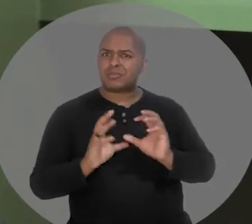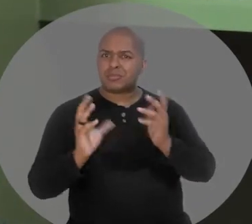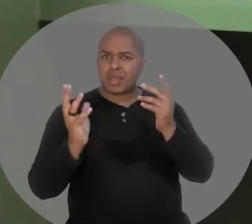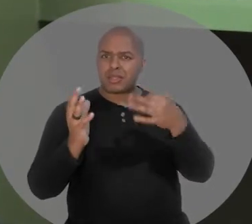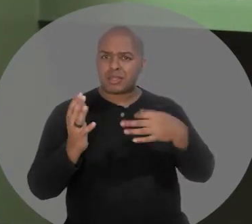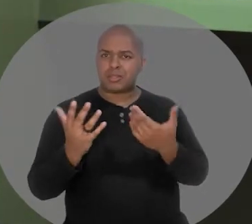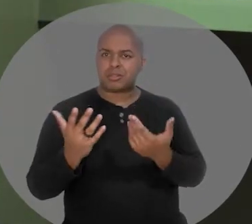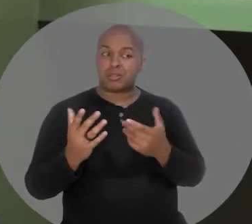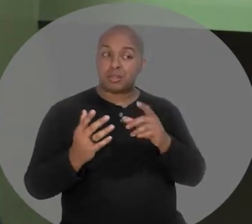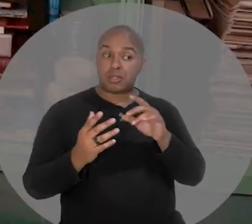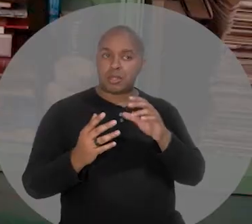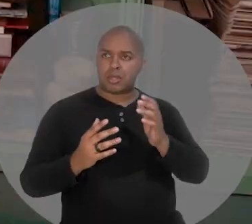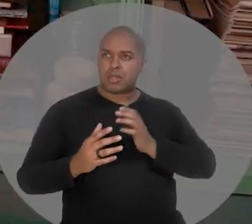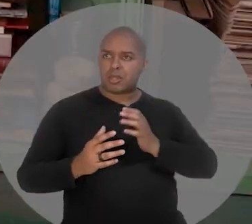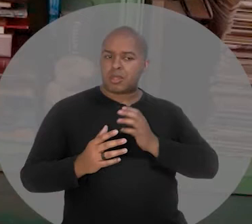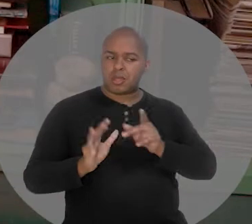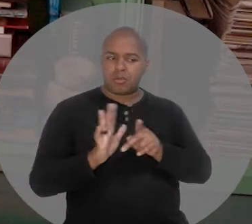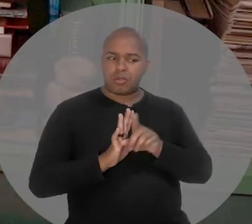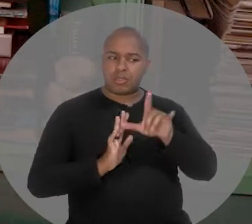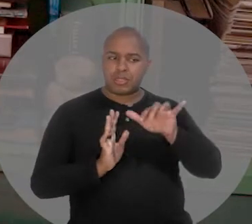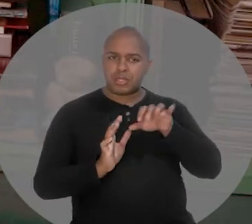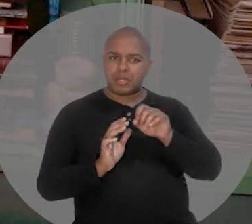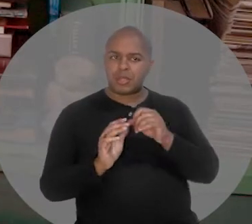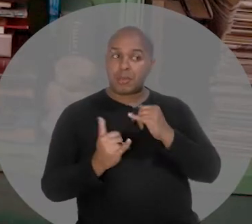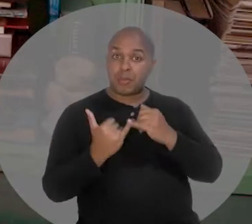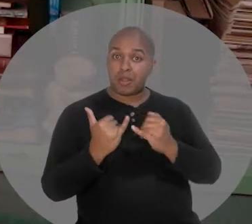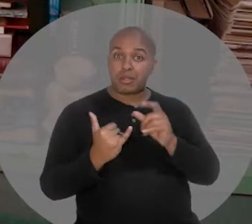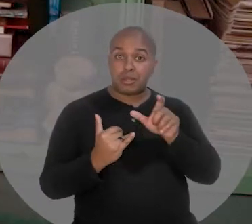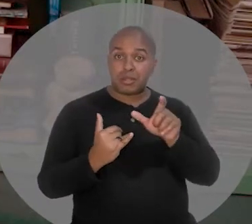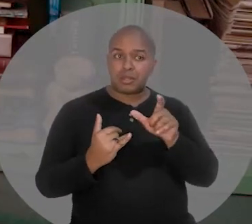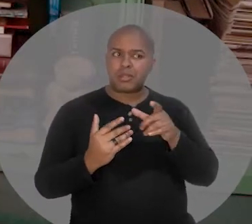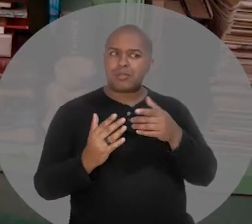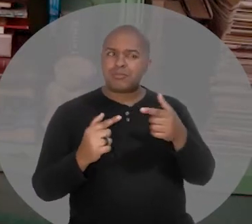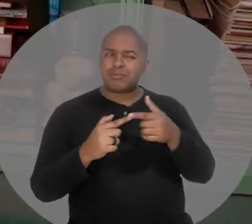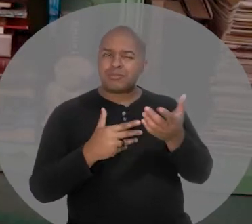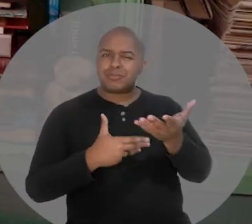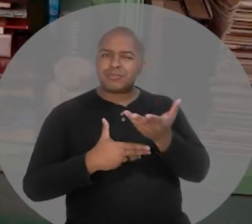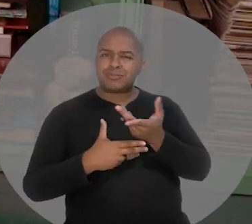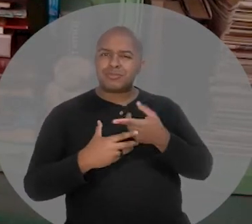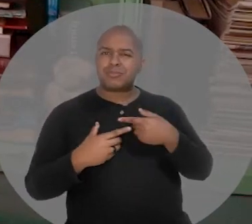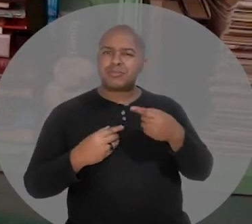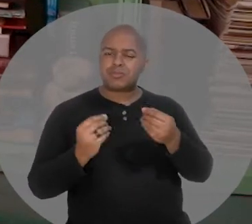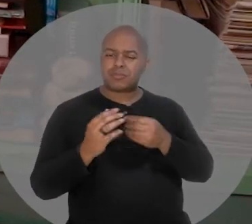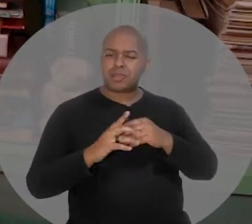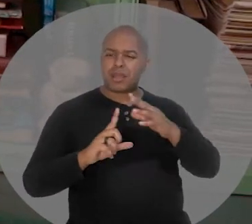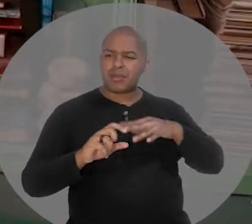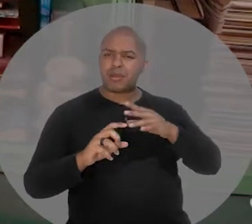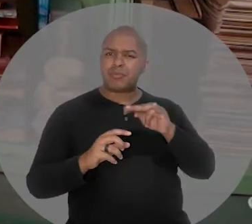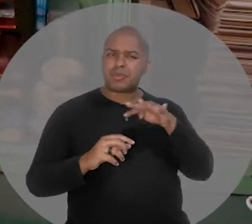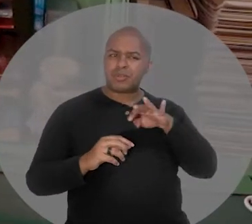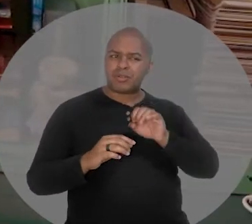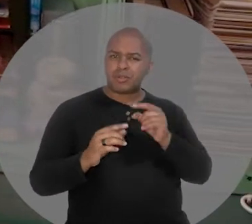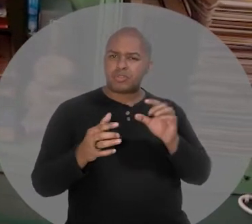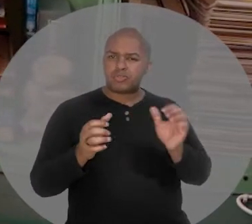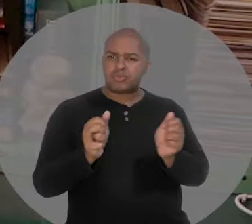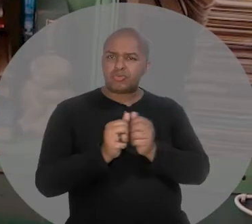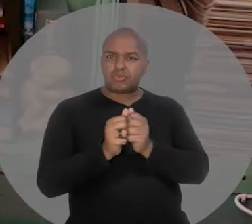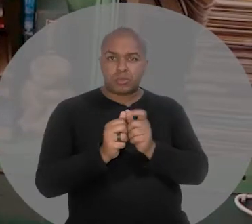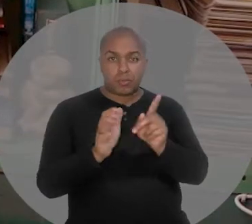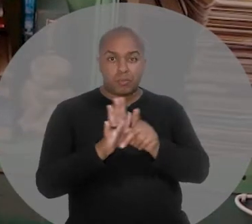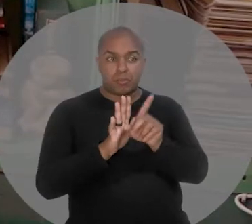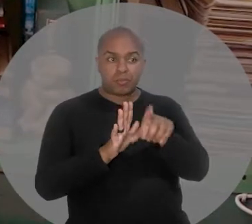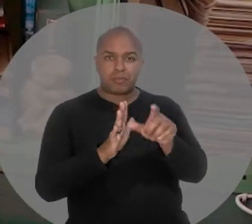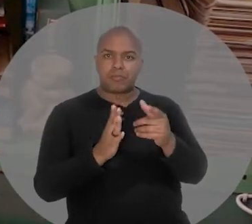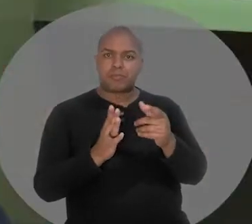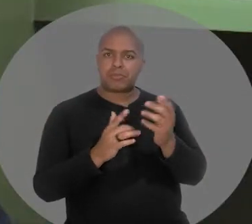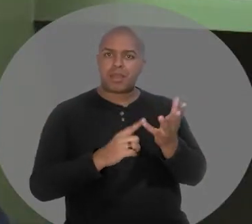muitos eventos. A riqueza da Lígia, me parece, em trazer essas figuras mitológicas, né, em